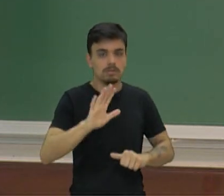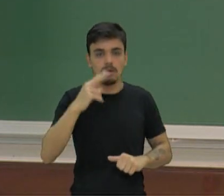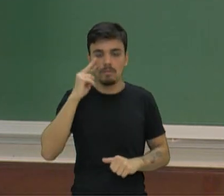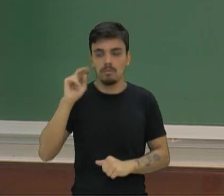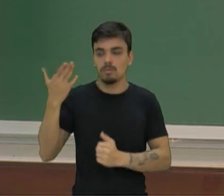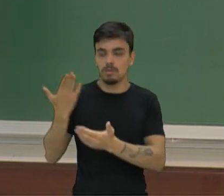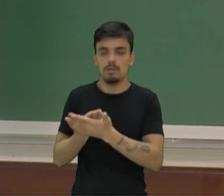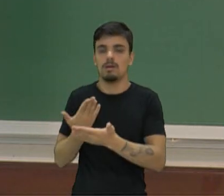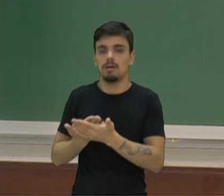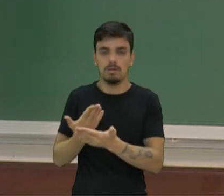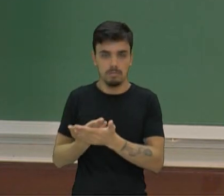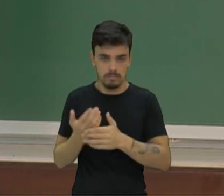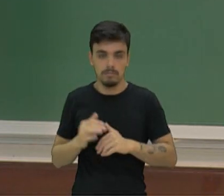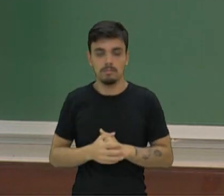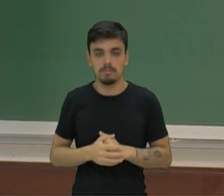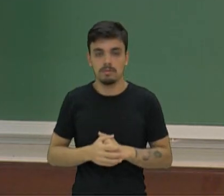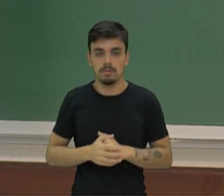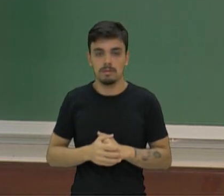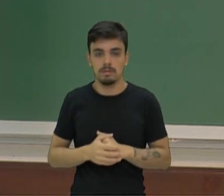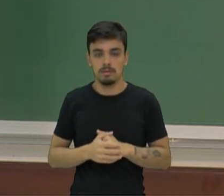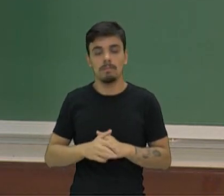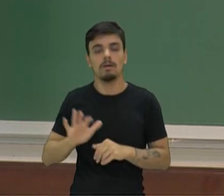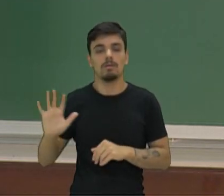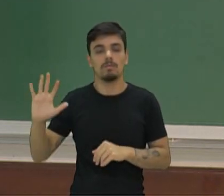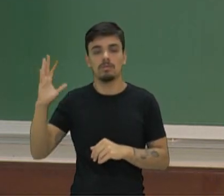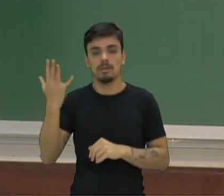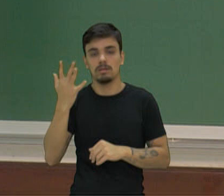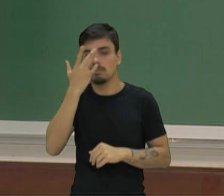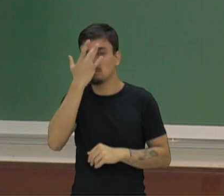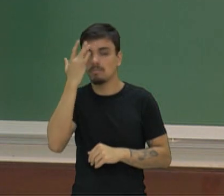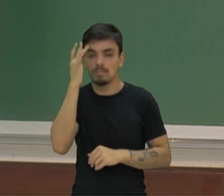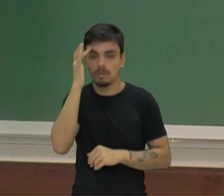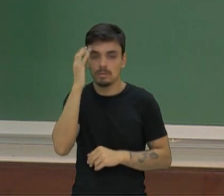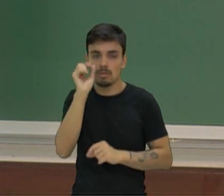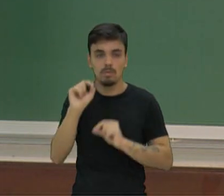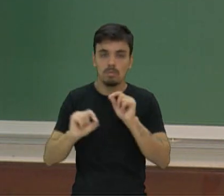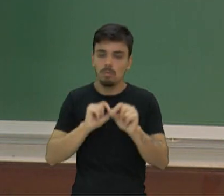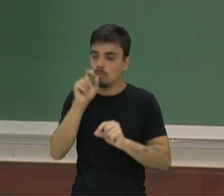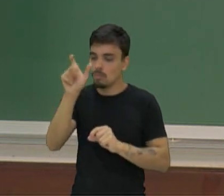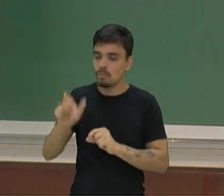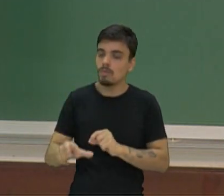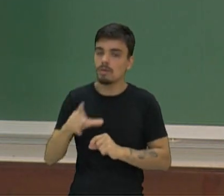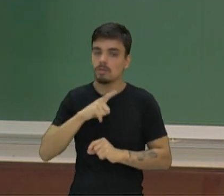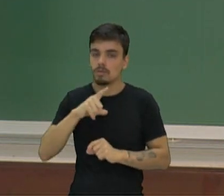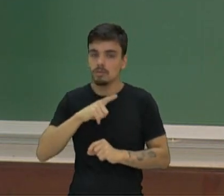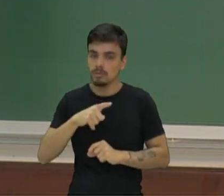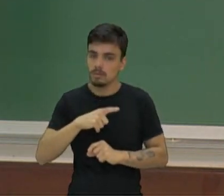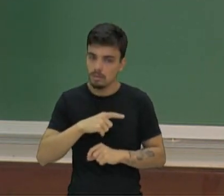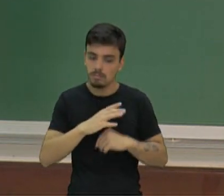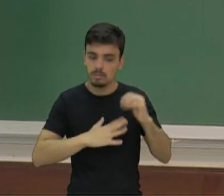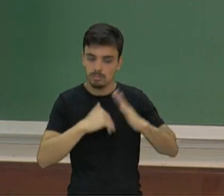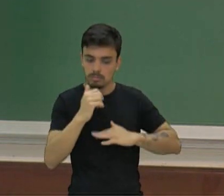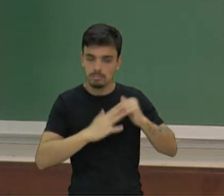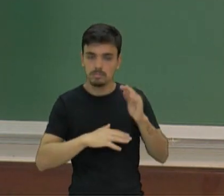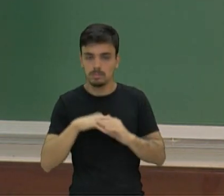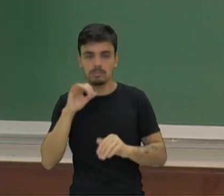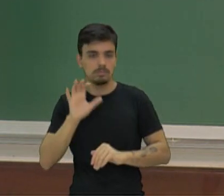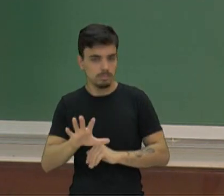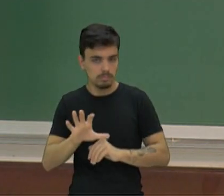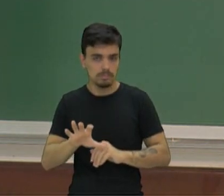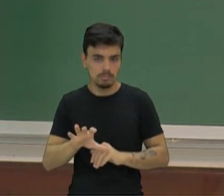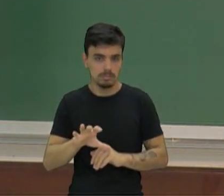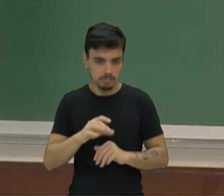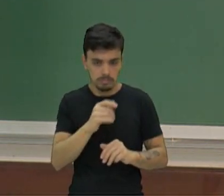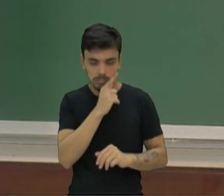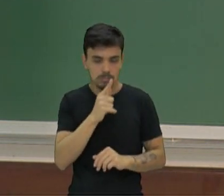né? Ela vai ser realizada geralmente em indivíduos que fazem esse tipo de reprodução, né, fazendo indivíduos